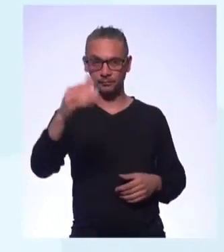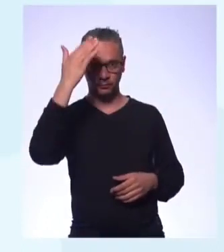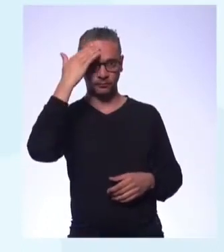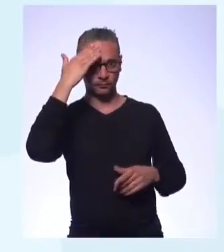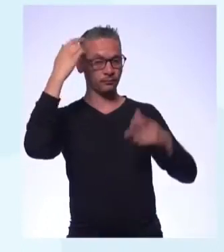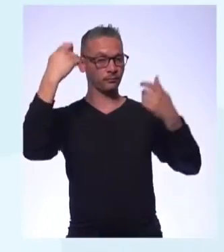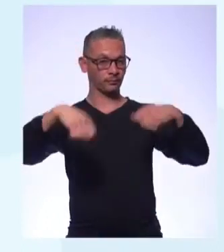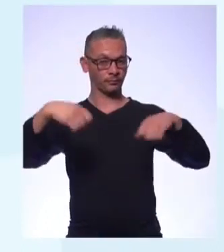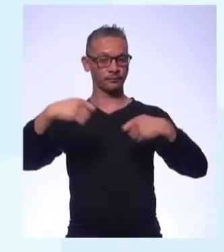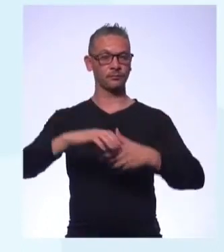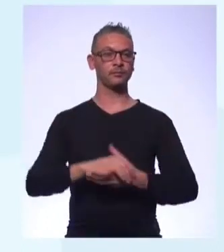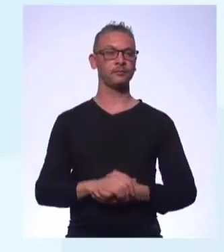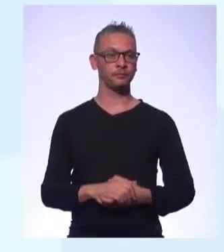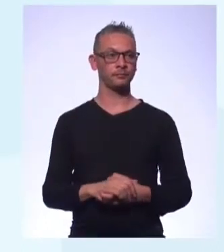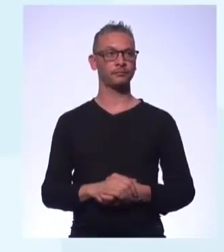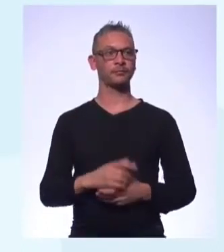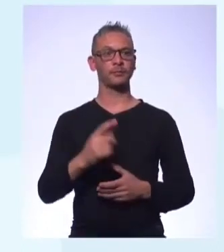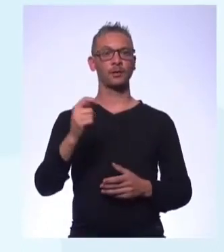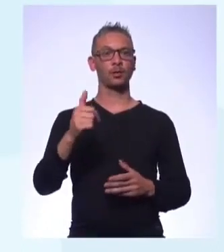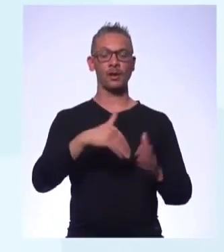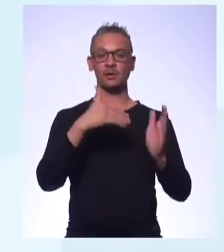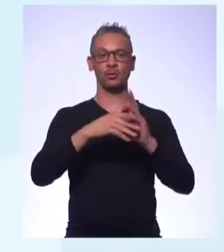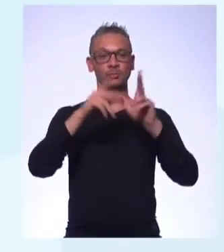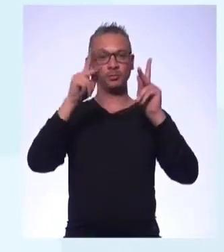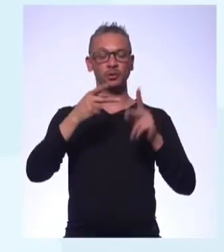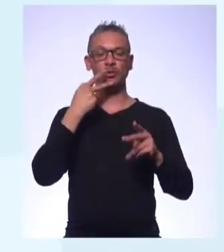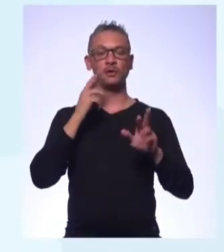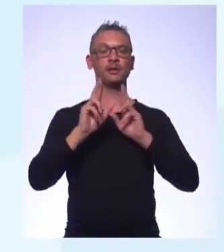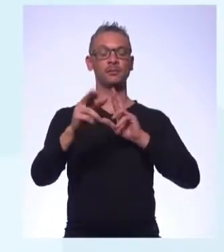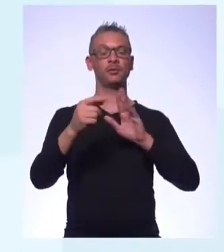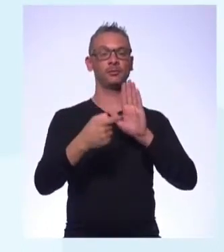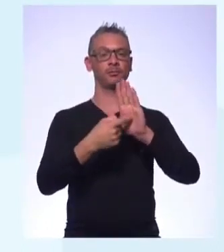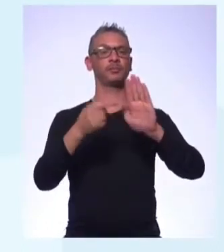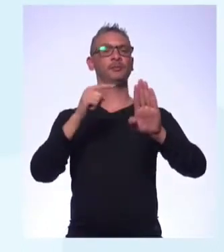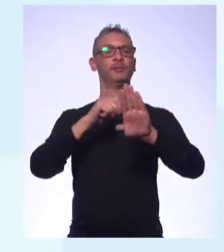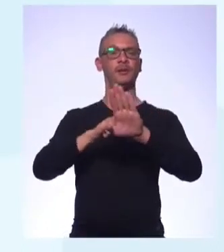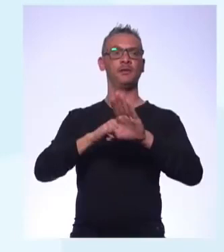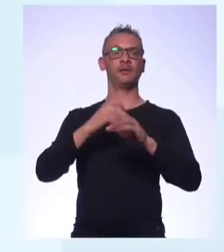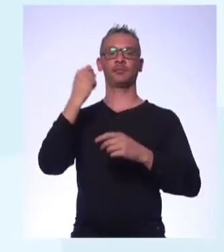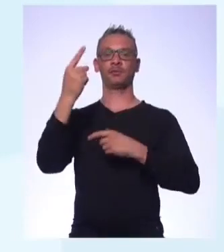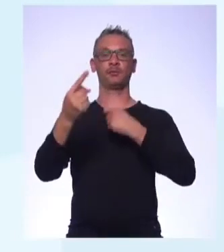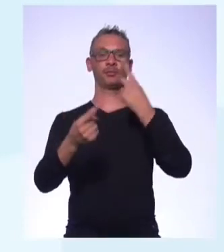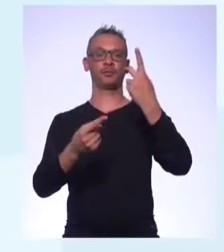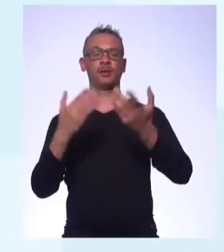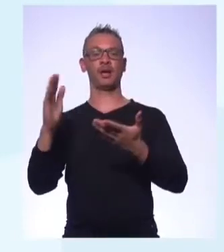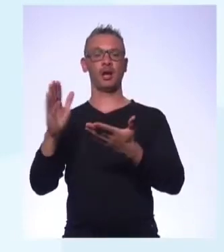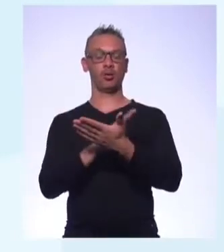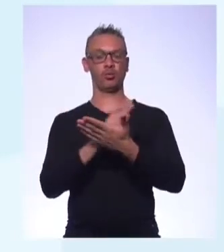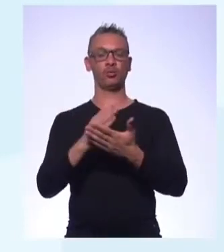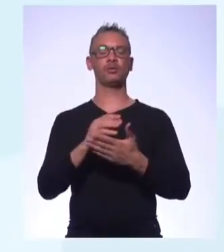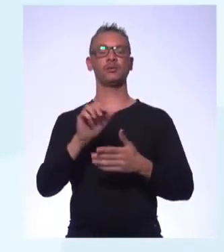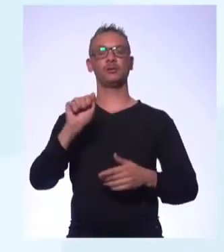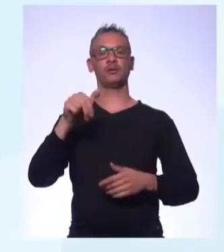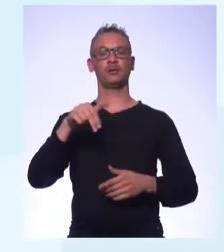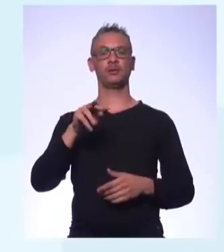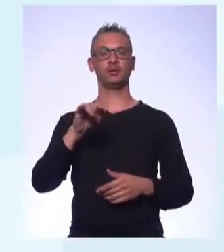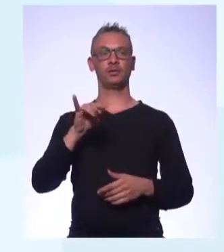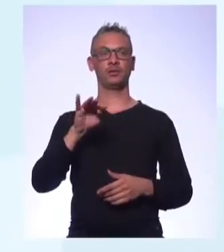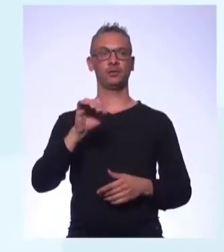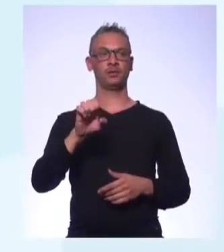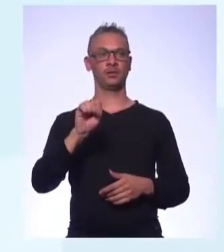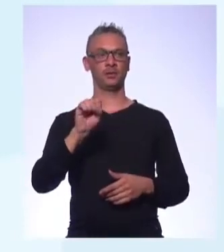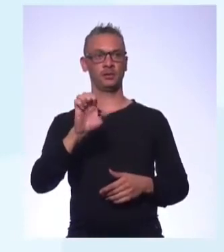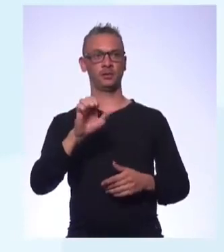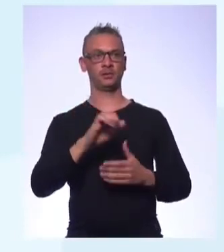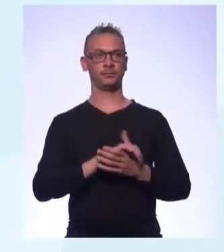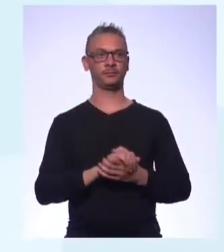lembrar. A maioria diz metáfora, mas alguns dizem antítese. Eu tô vendo aqui, agora abriu o meu. Ai, teve gente que pegou aqui,